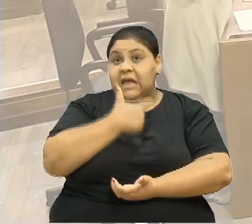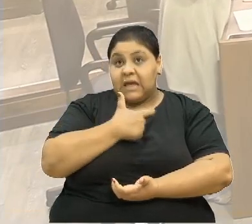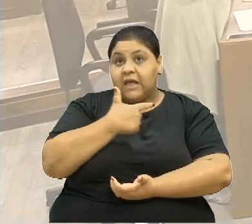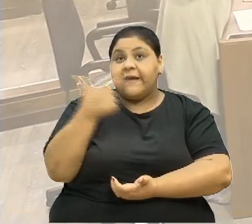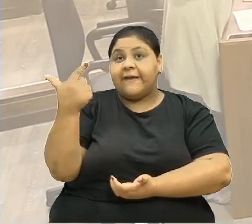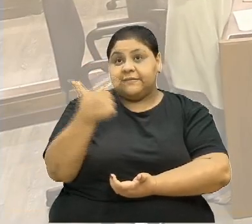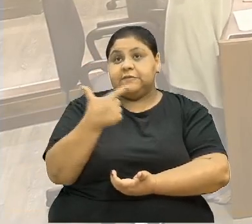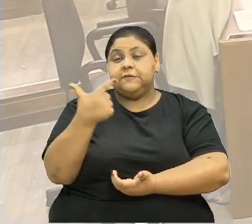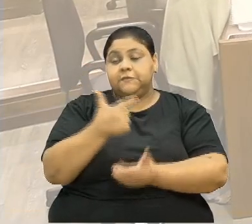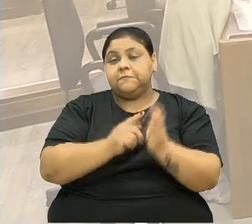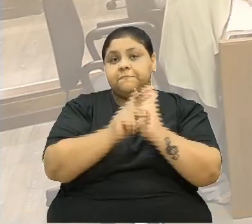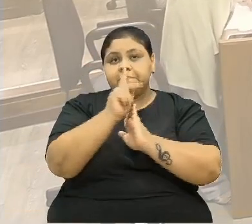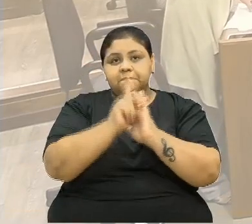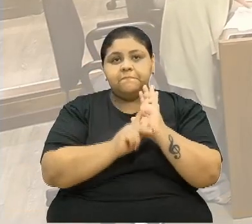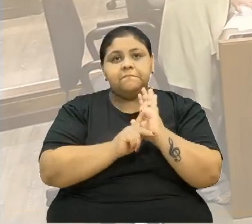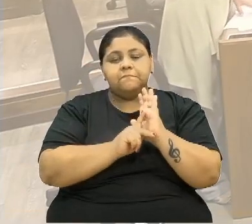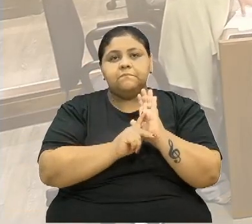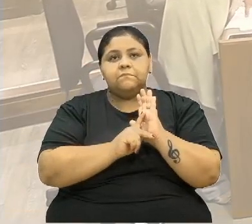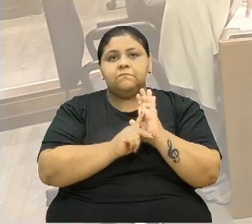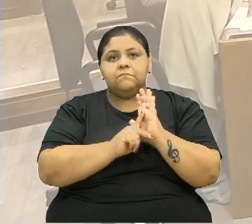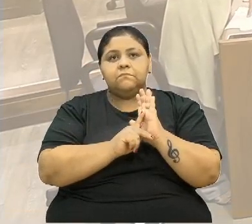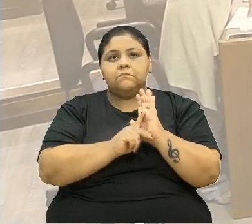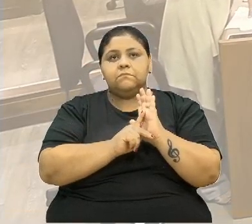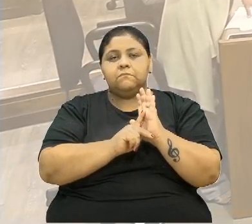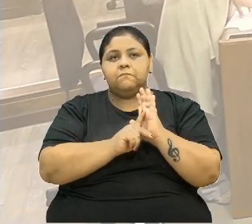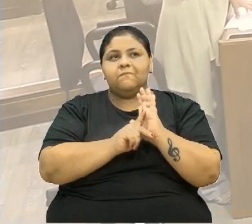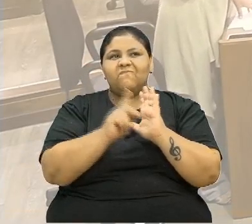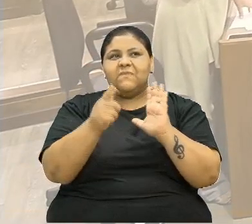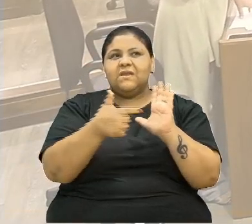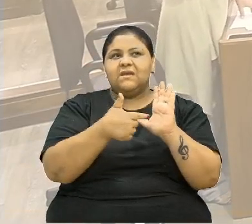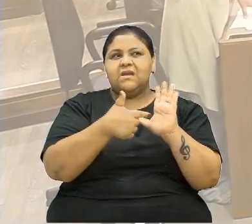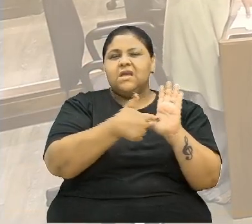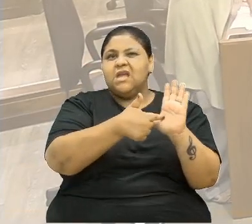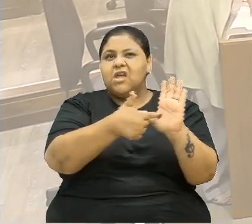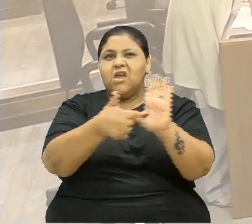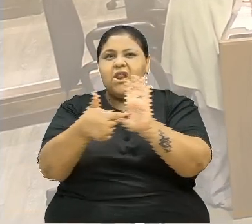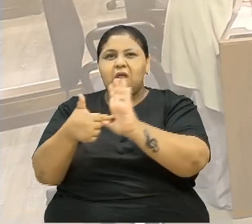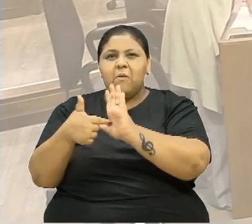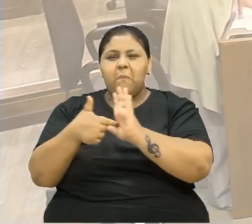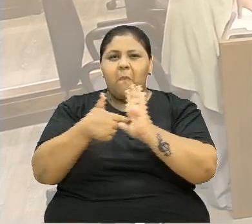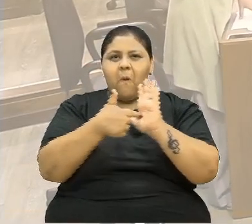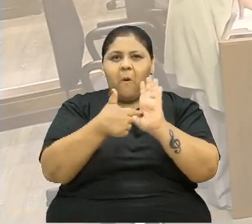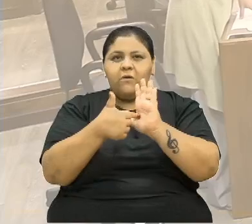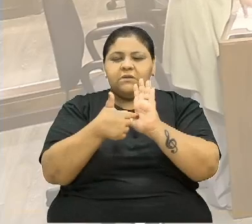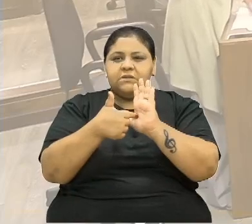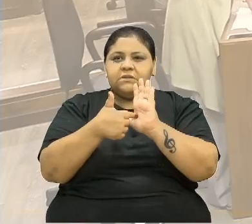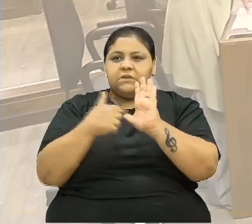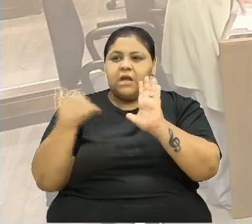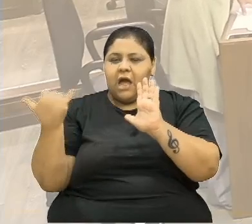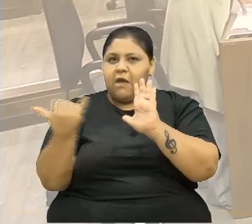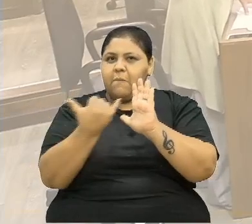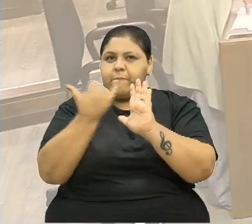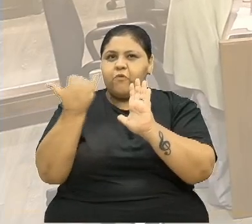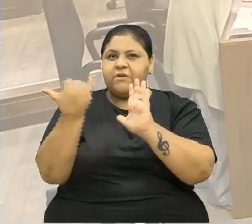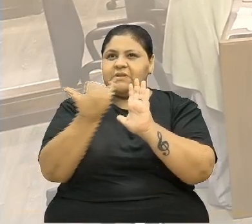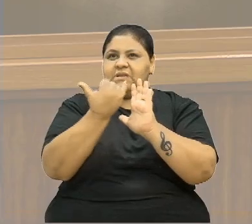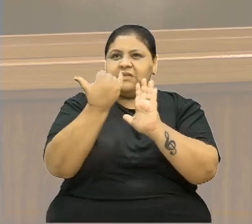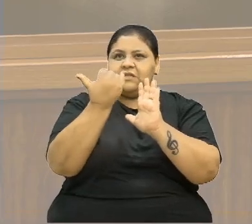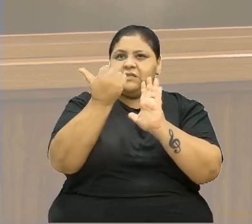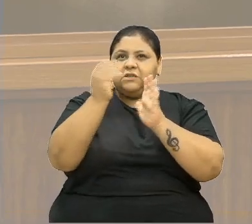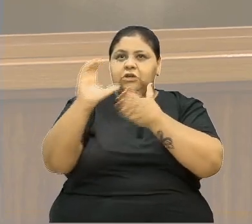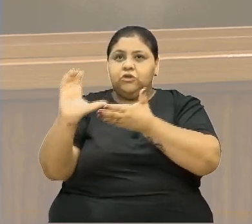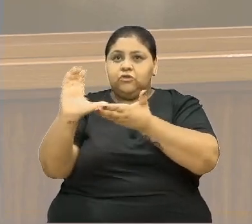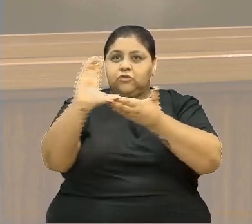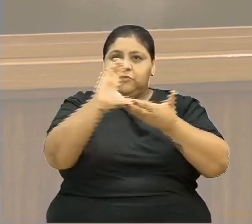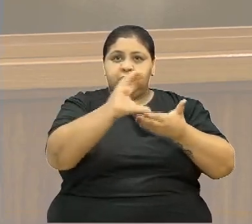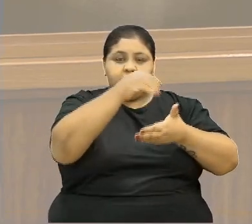segundo projeto, ele dá sentido ao subsídio que nós votamos anteriormente. Peço a que palavra. aqui